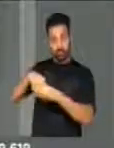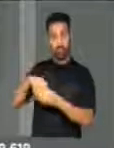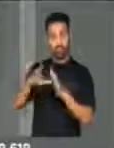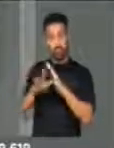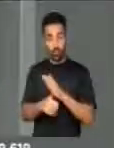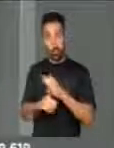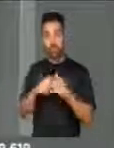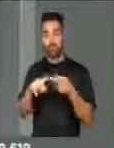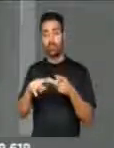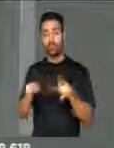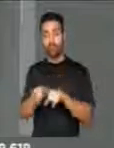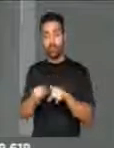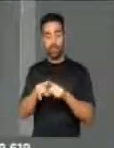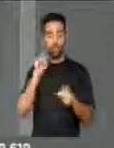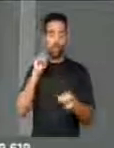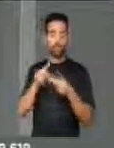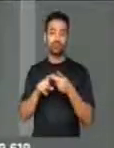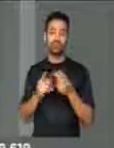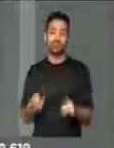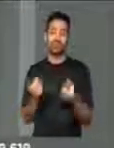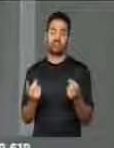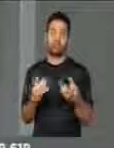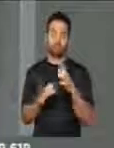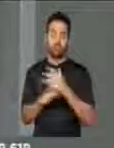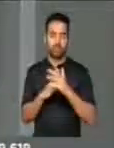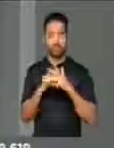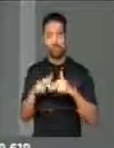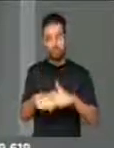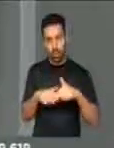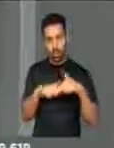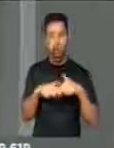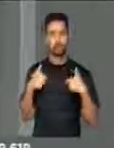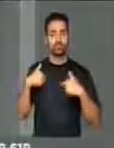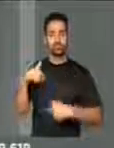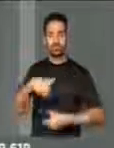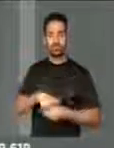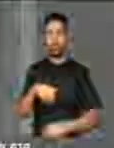e o núcleo da privatização. Por isso, pessoal, vota não.